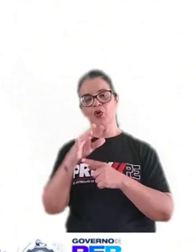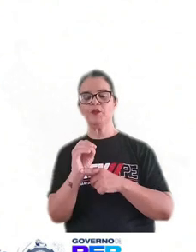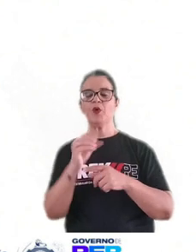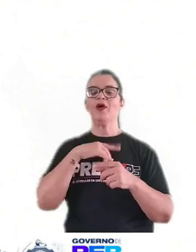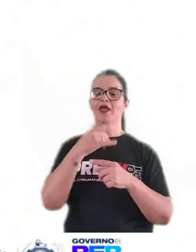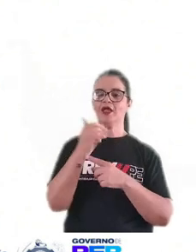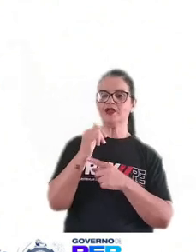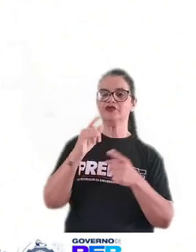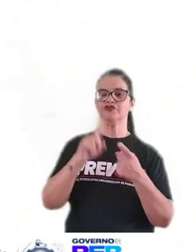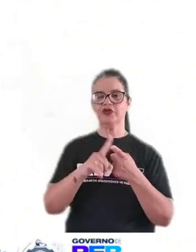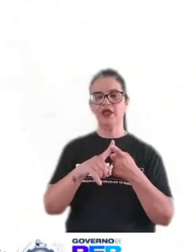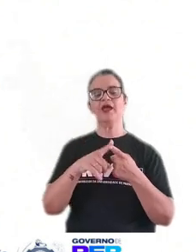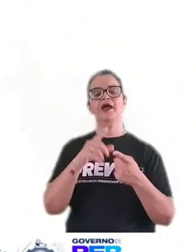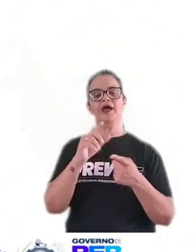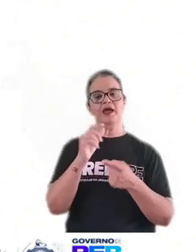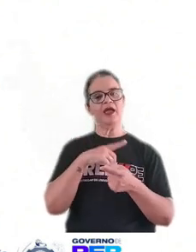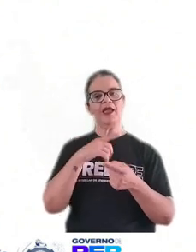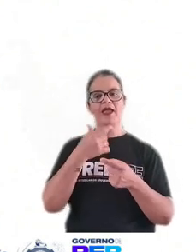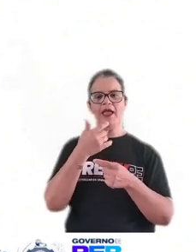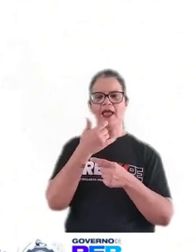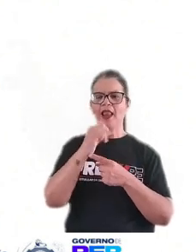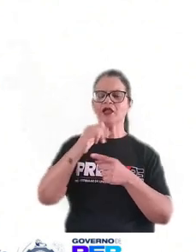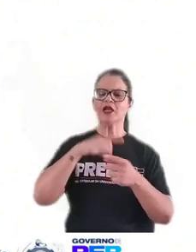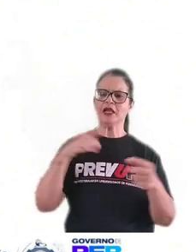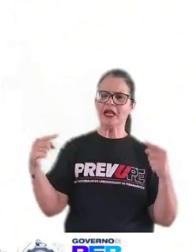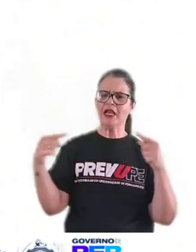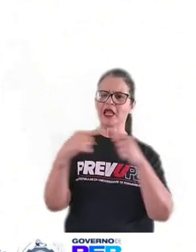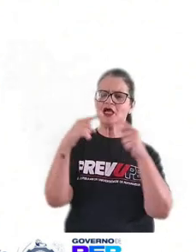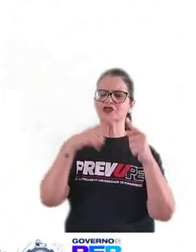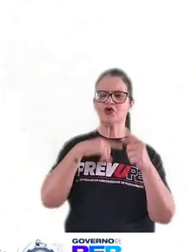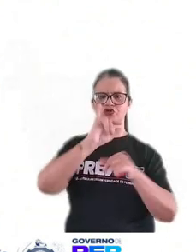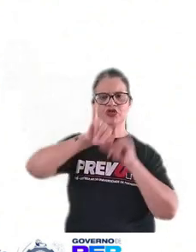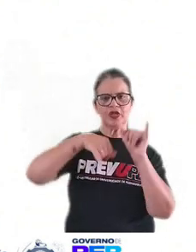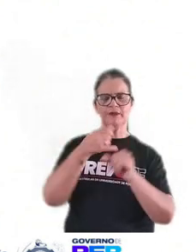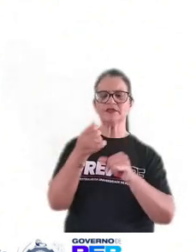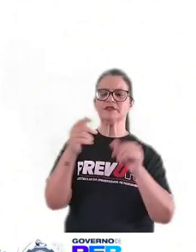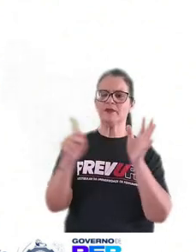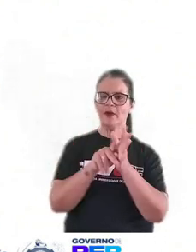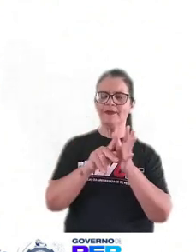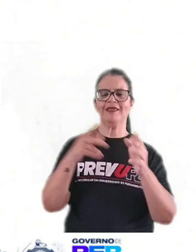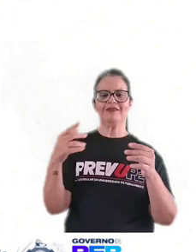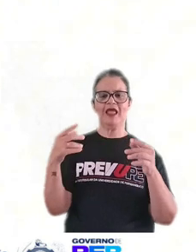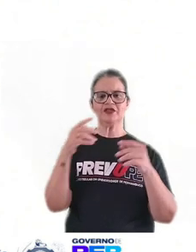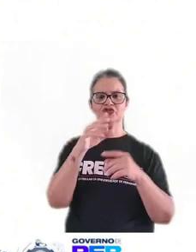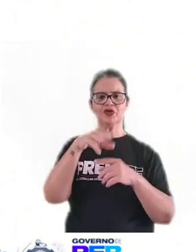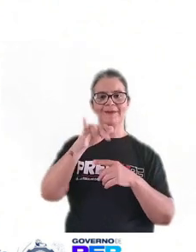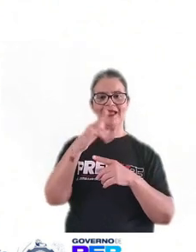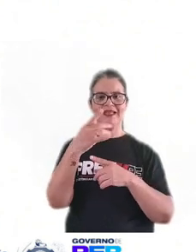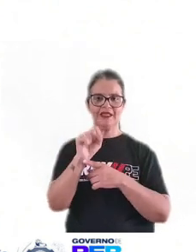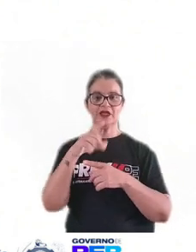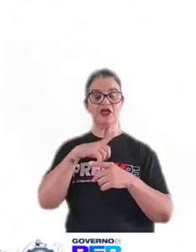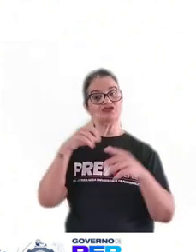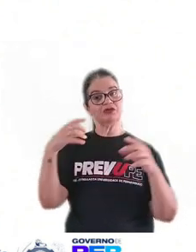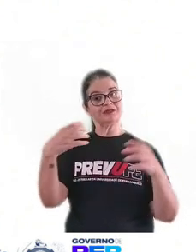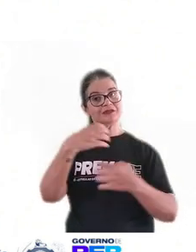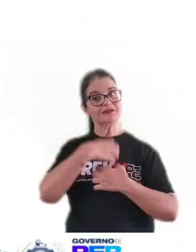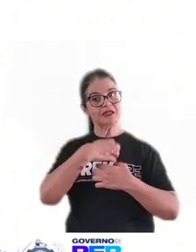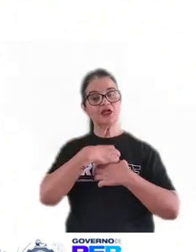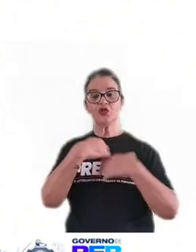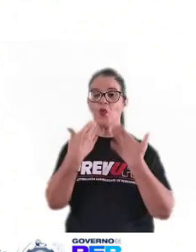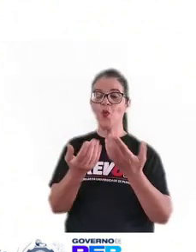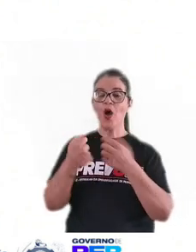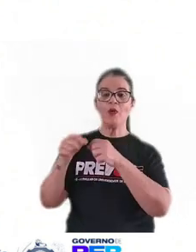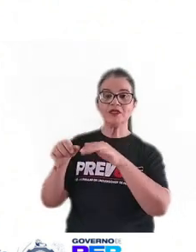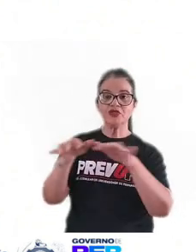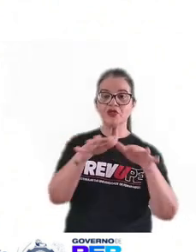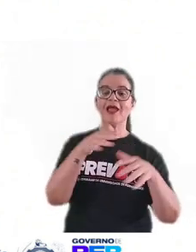atômico energia de ionização afinidade eletrônica ligações químicas e propriedades magnéticas nesse sentido